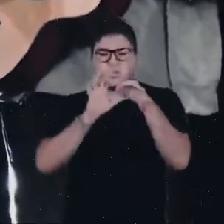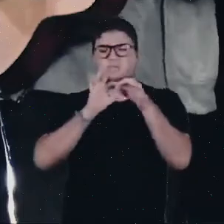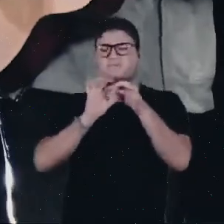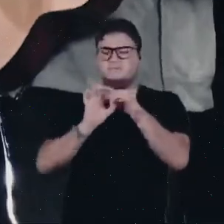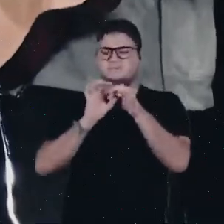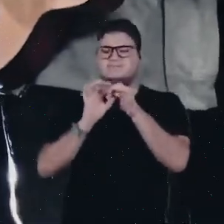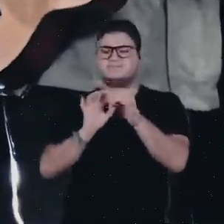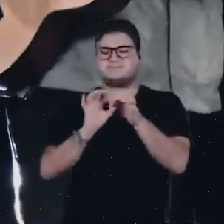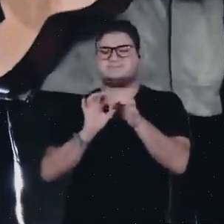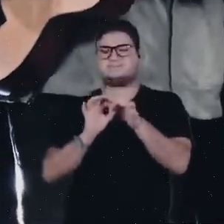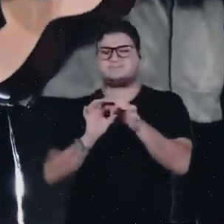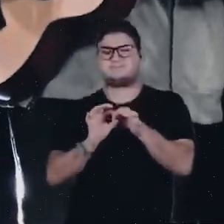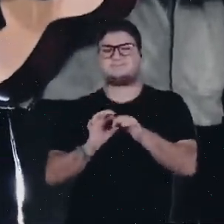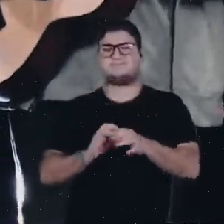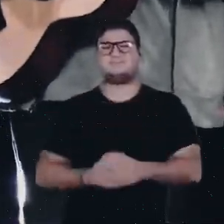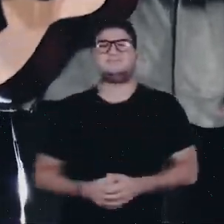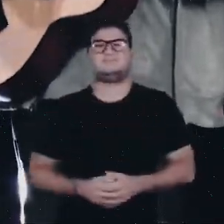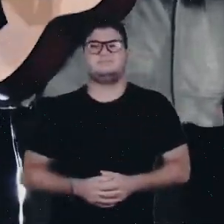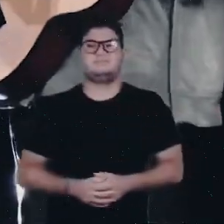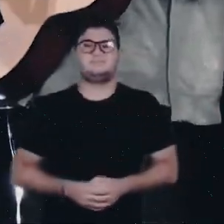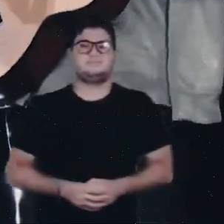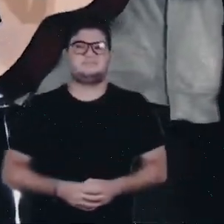outros.